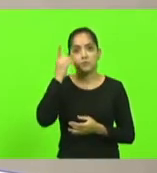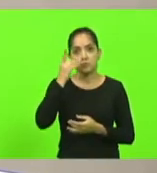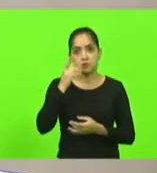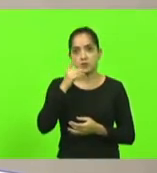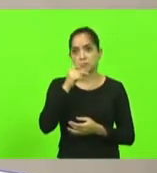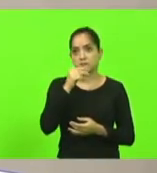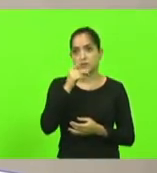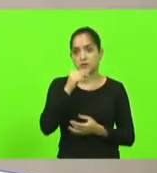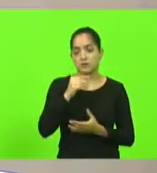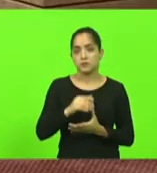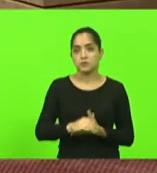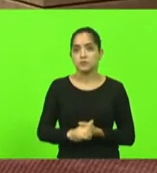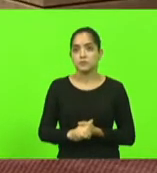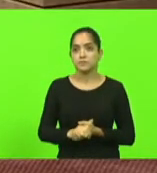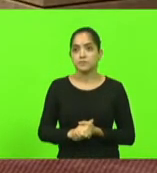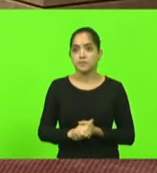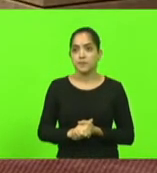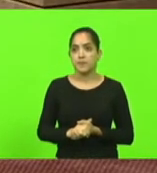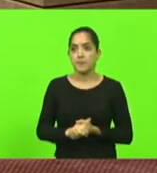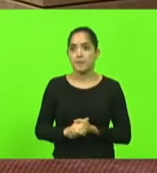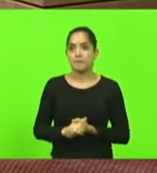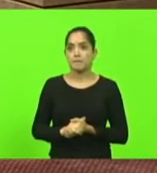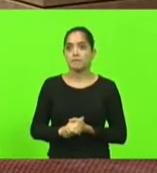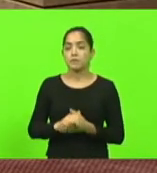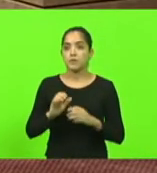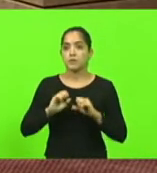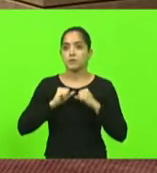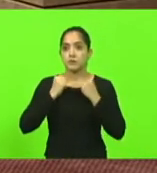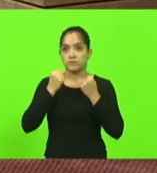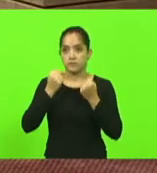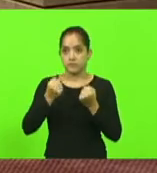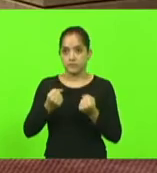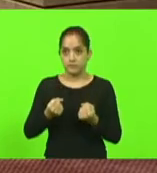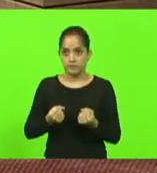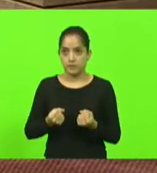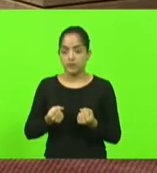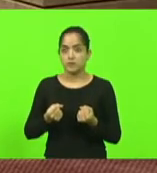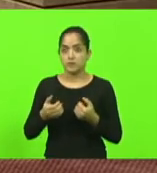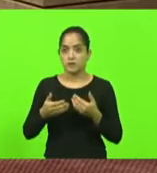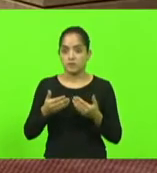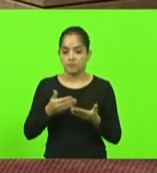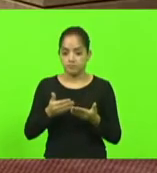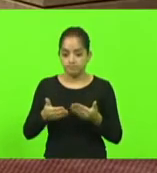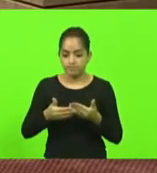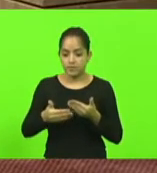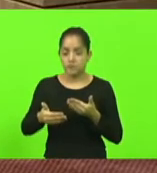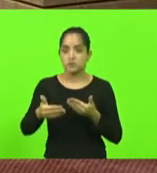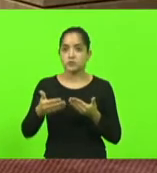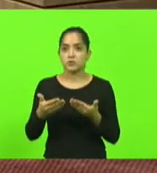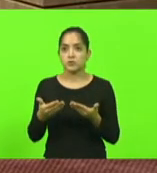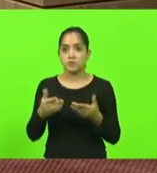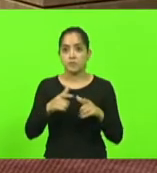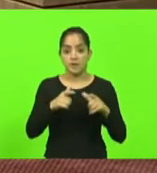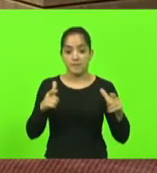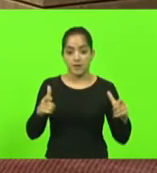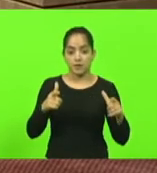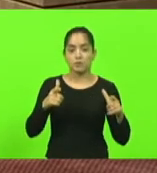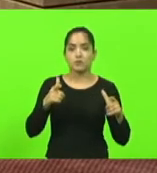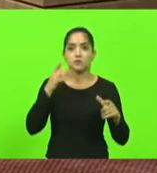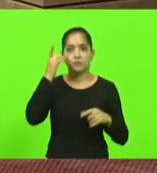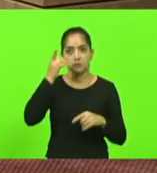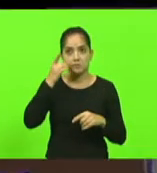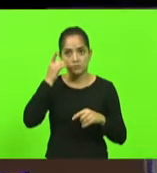sequência, deputado Ismael dos Santos. Senhor presidente, eu defendo que nós possamos fazer a partir de agora, até porque a grande maioria dos deputados já tem